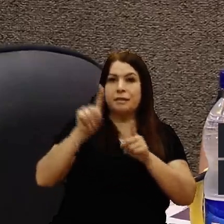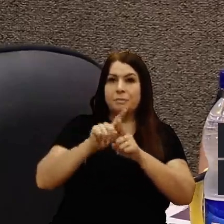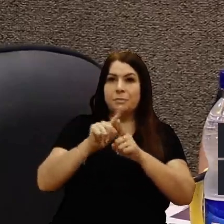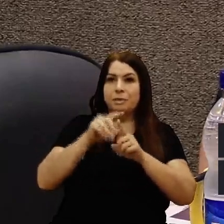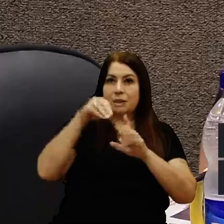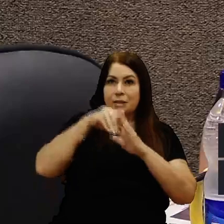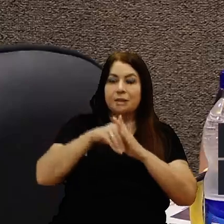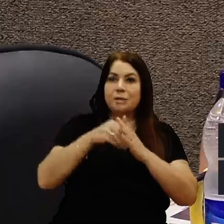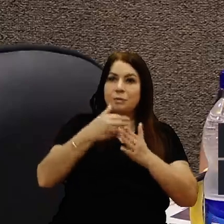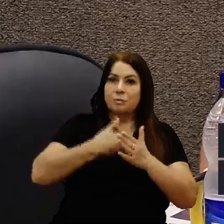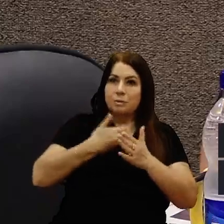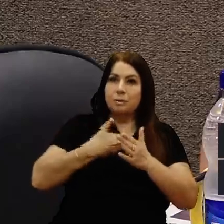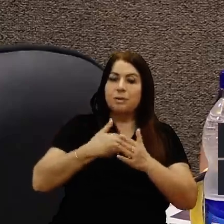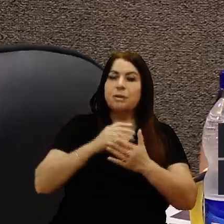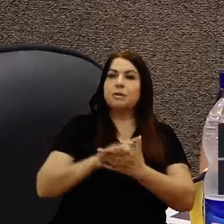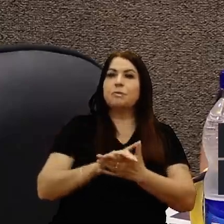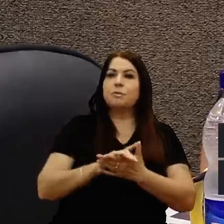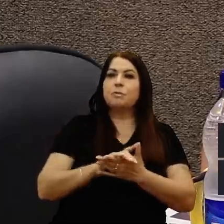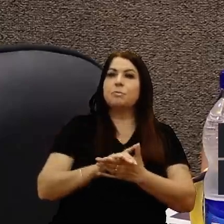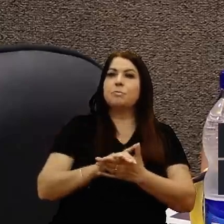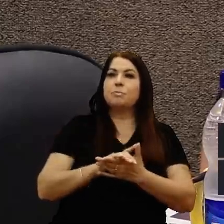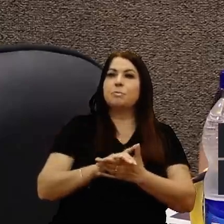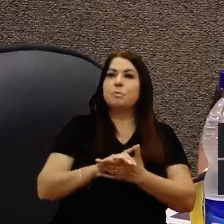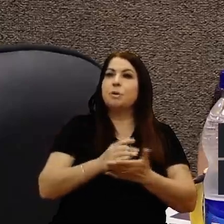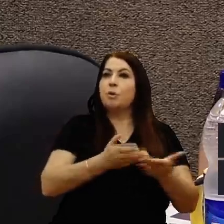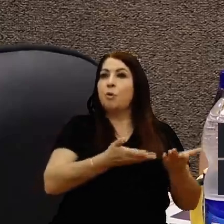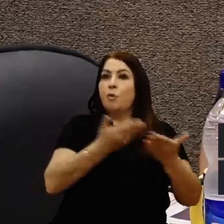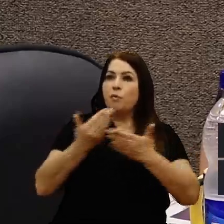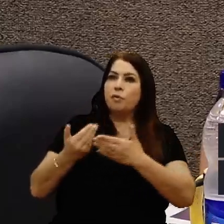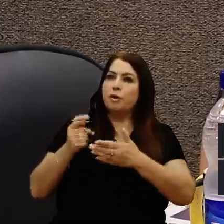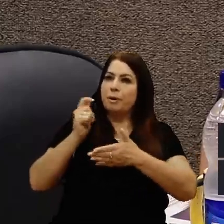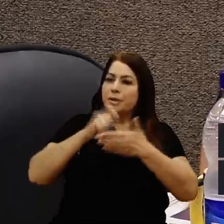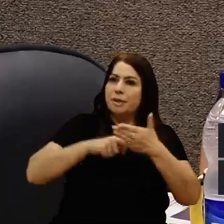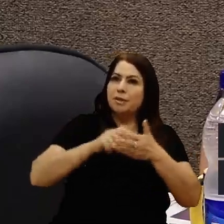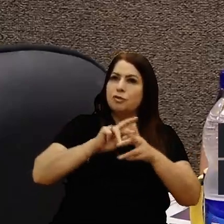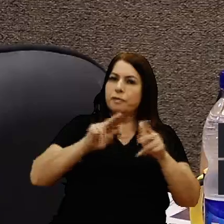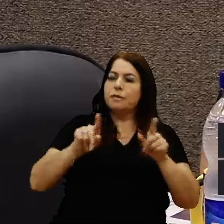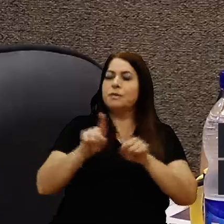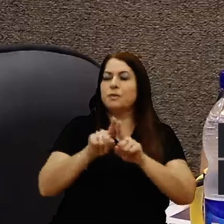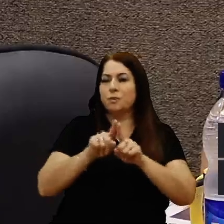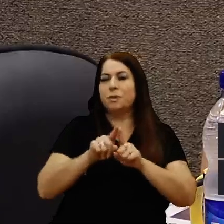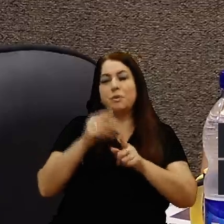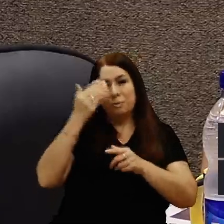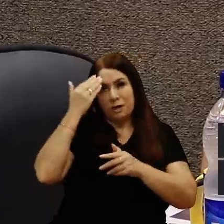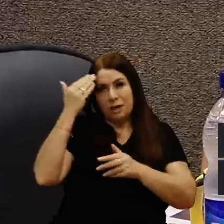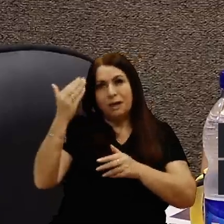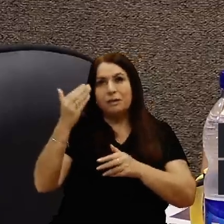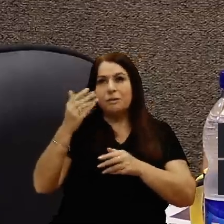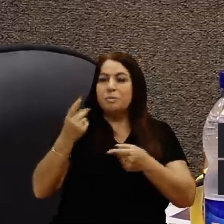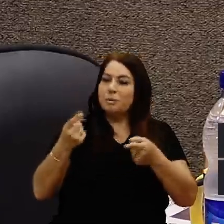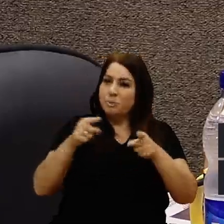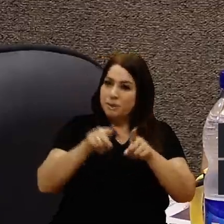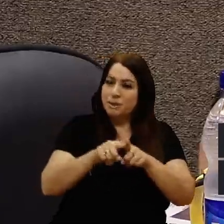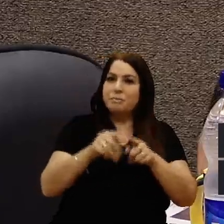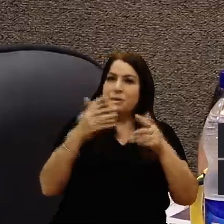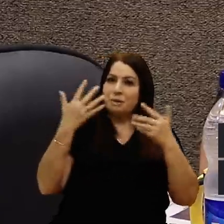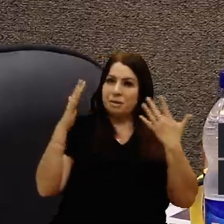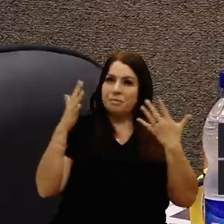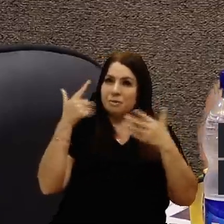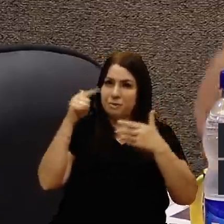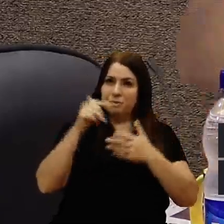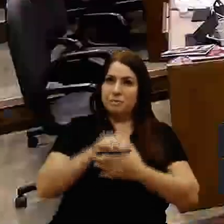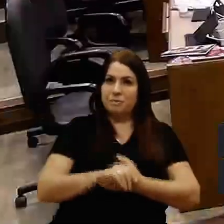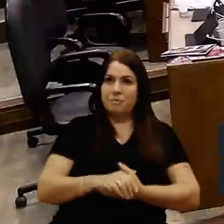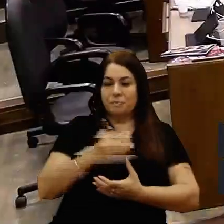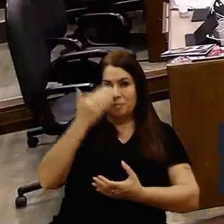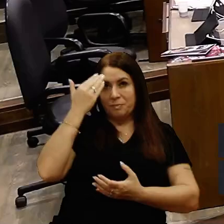aqui dentro, um amigo onde a gente pode contar, onde convida a gente para assinar diversas coisas. Então, muito obrigado pela parceria e parabéns pelo seu trabalho.